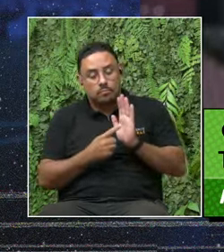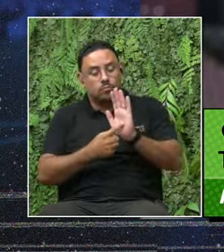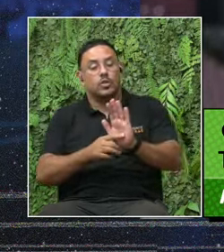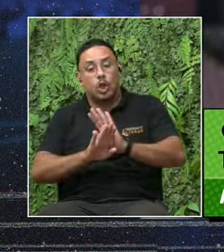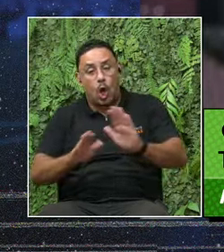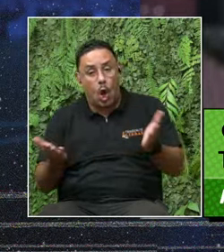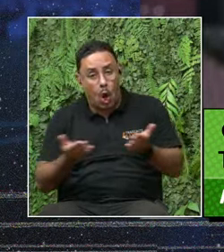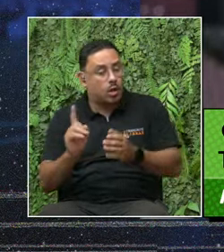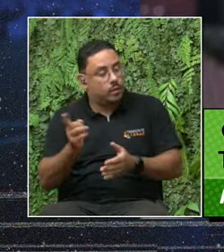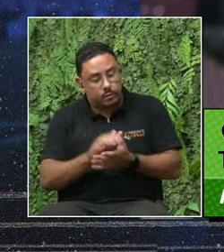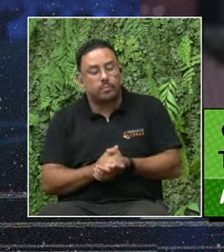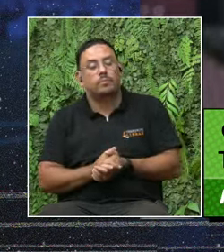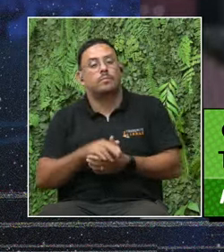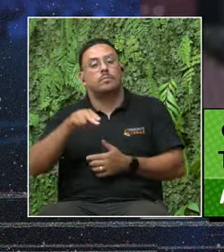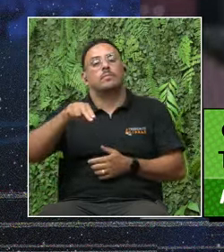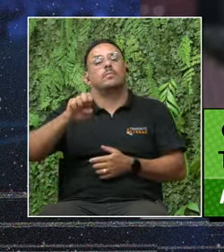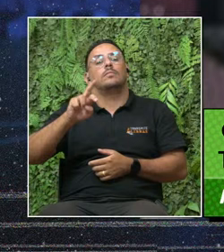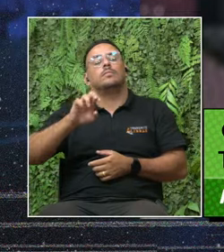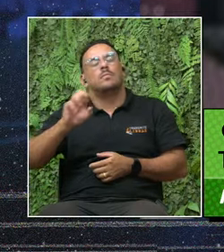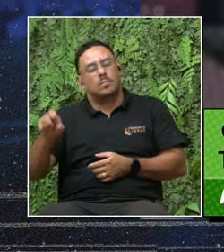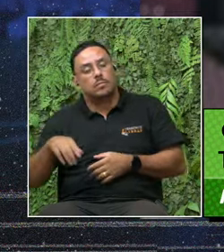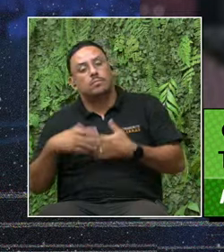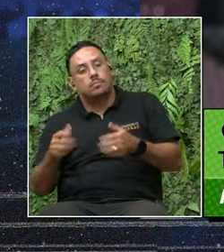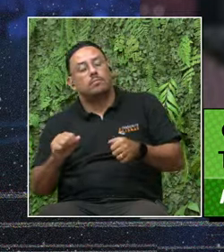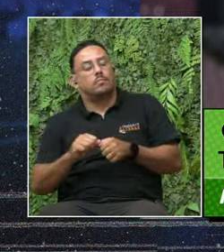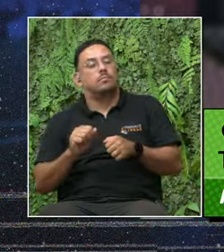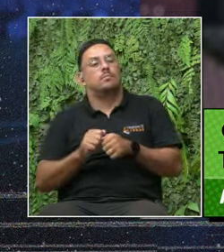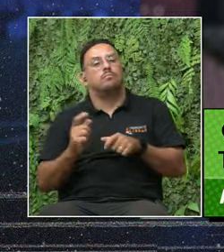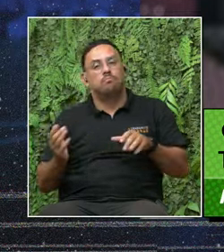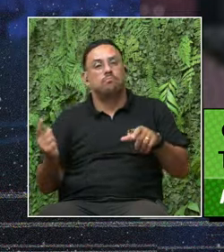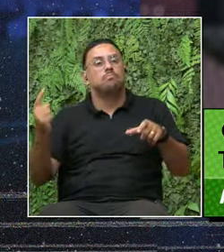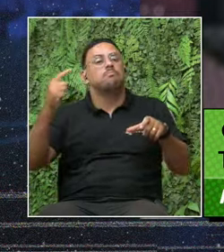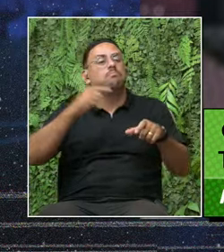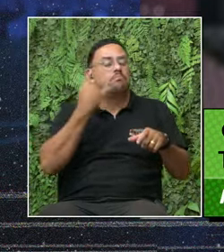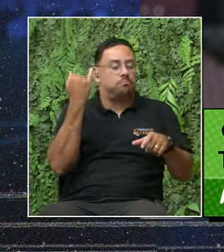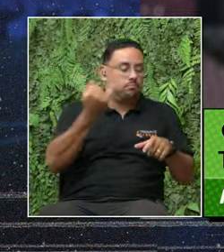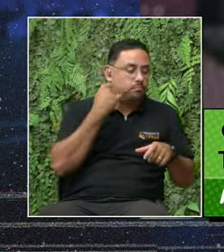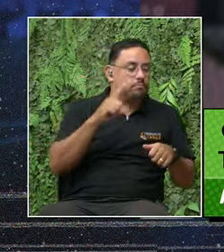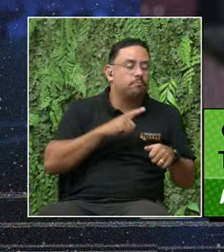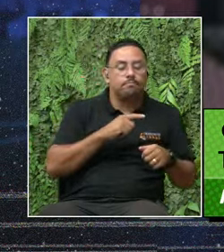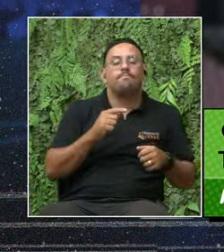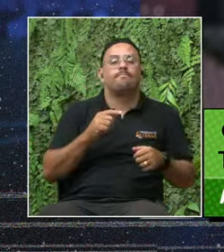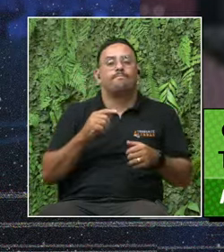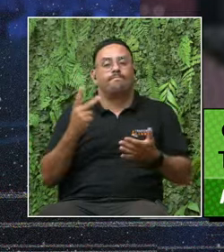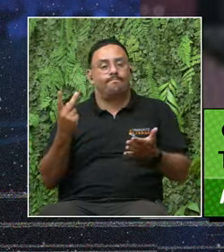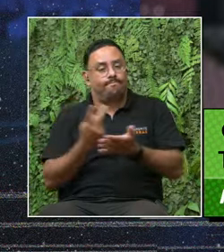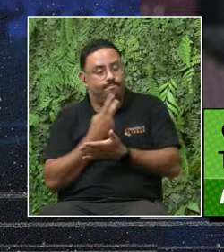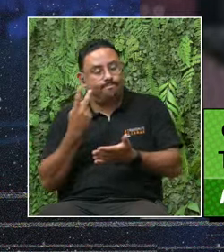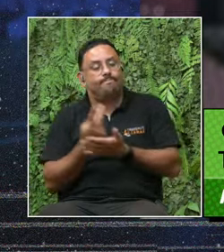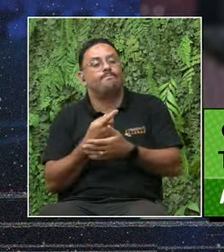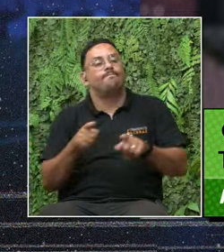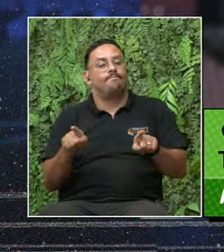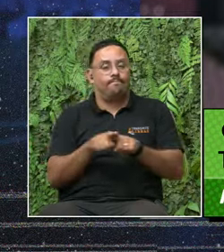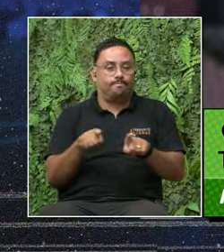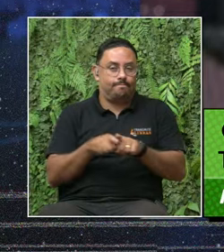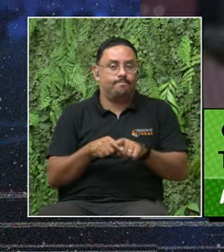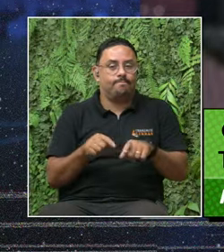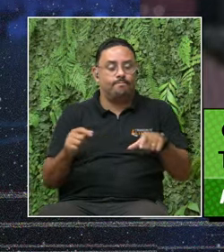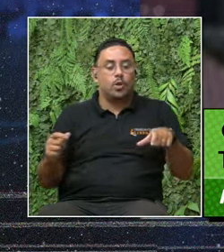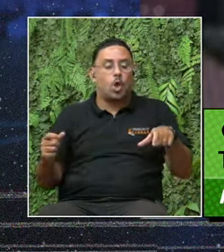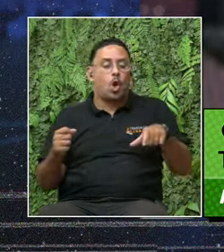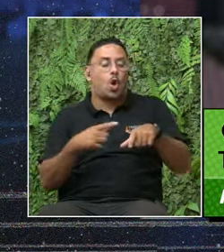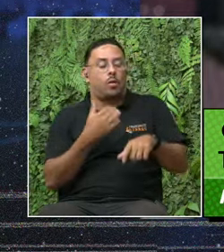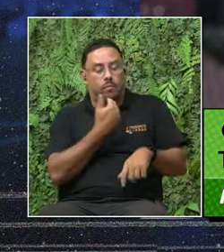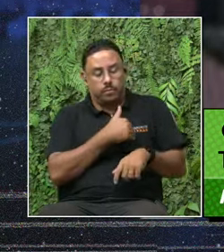só pro jogo de hoje né como Neres que apesar de ter feito lances importantes também teve algumas falhas que poderiam ter resultado em gosts do Atlético eu queria de